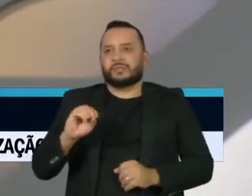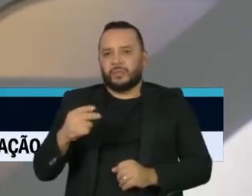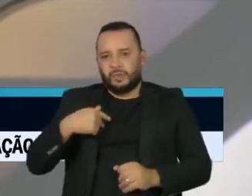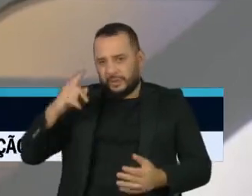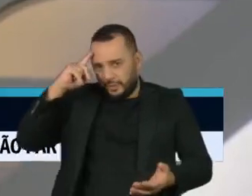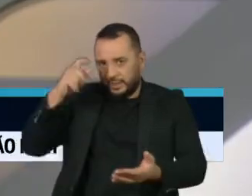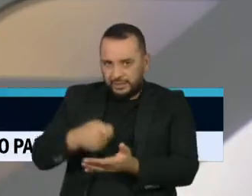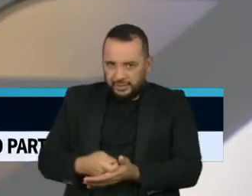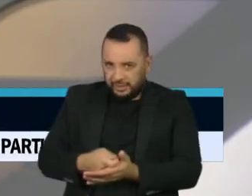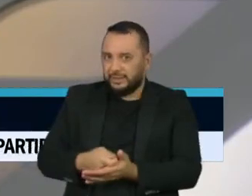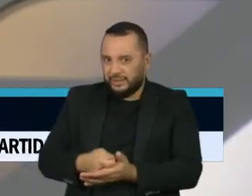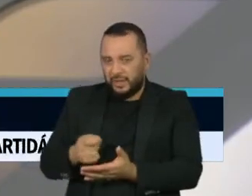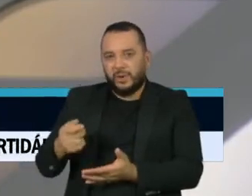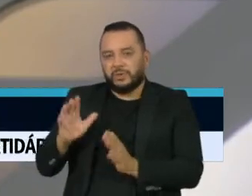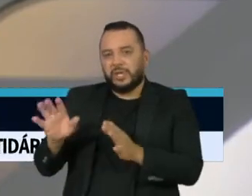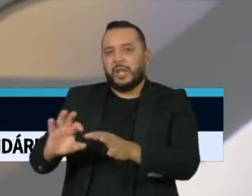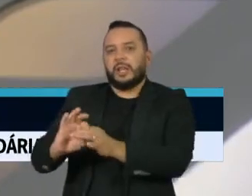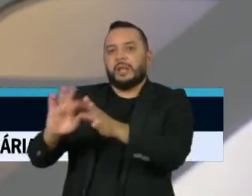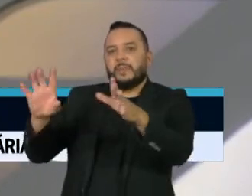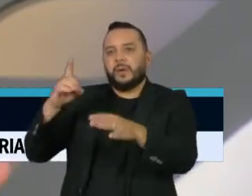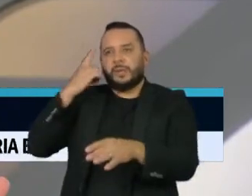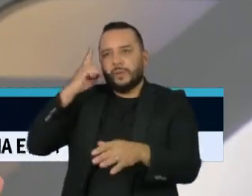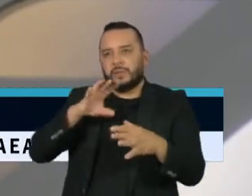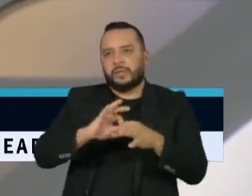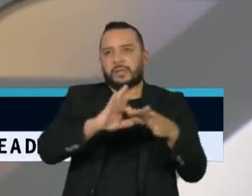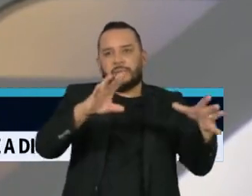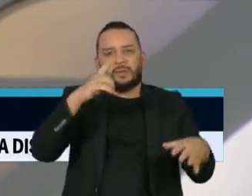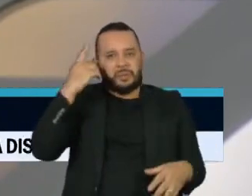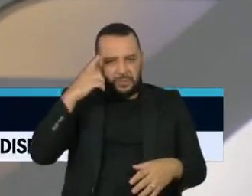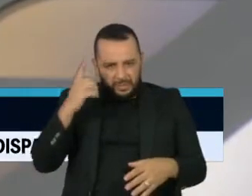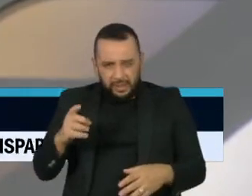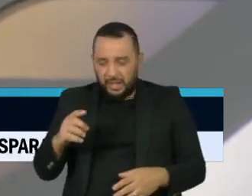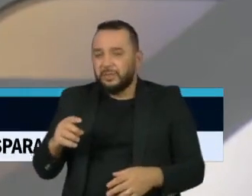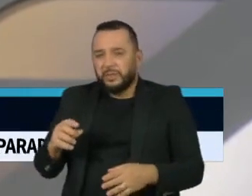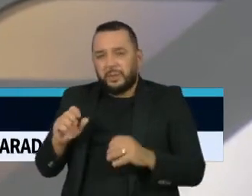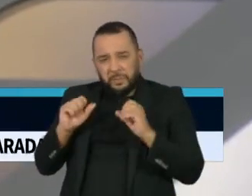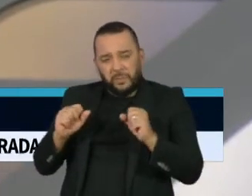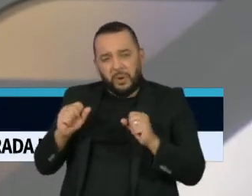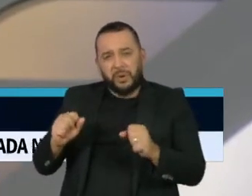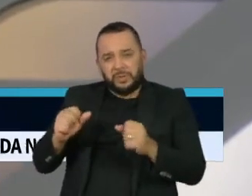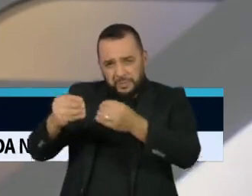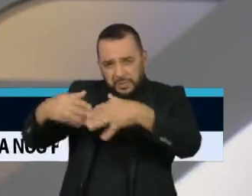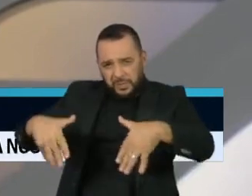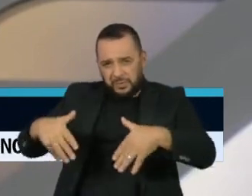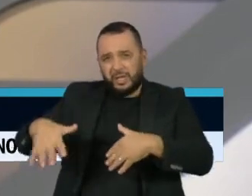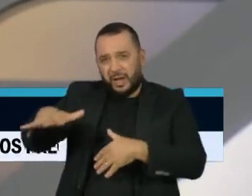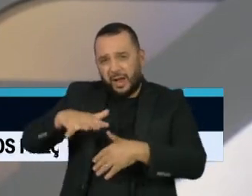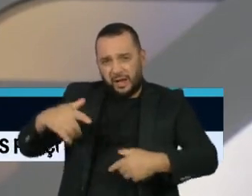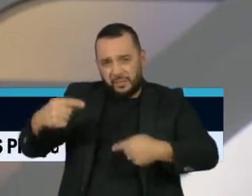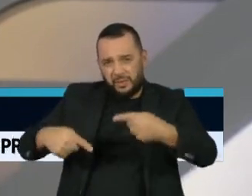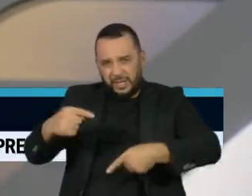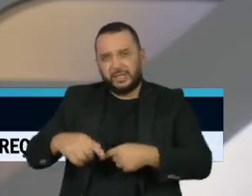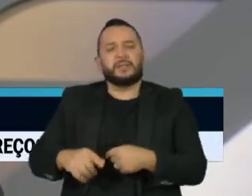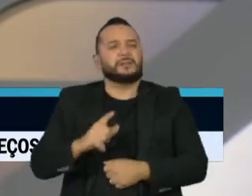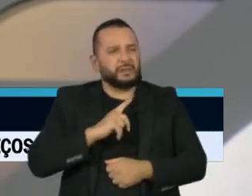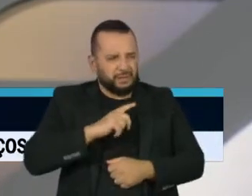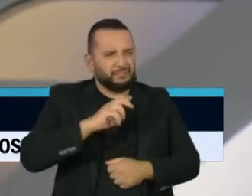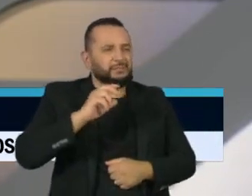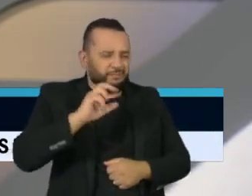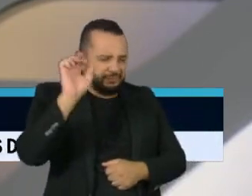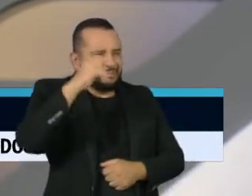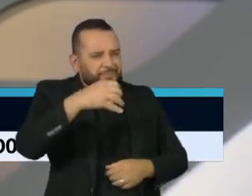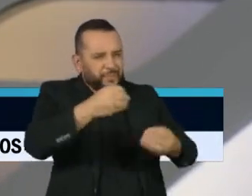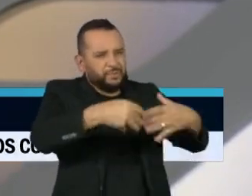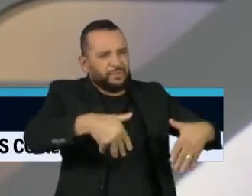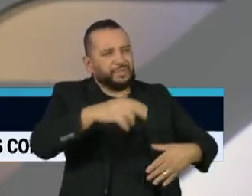Com certeza, como disse o Leonardo, ele está atuando como um assessor do presidente da República e ele está trazendo a crise, que já é institucional, para o coração